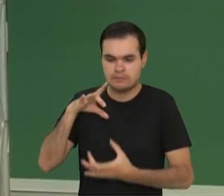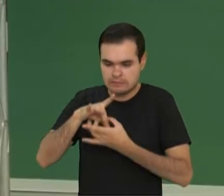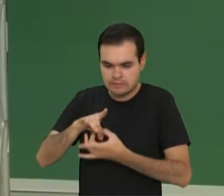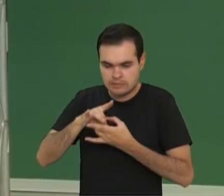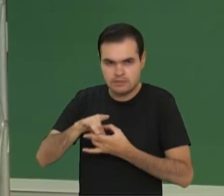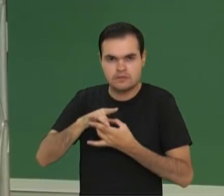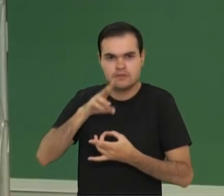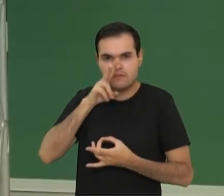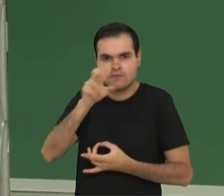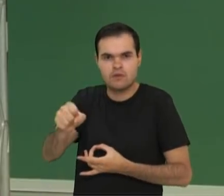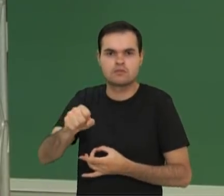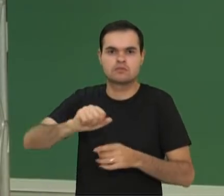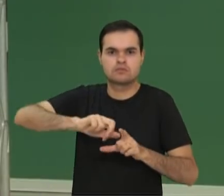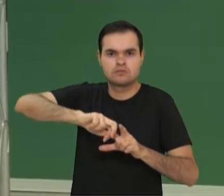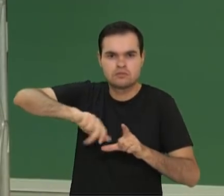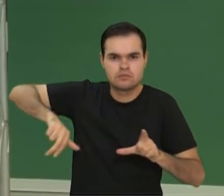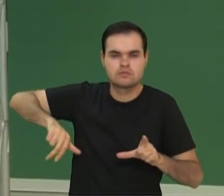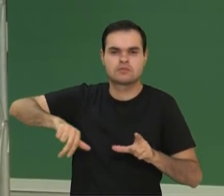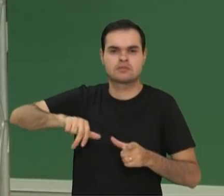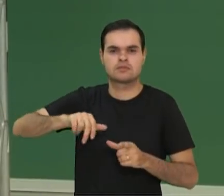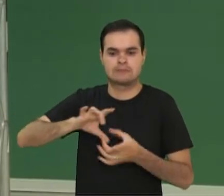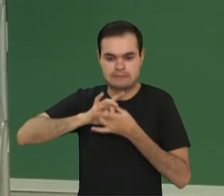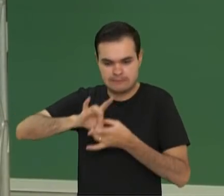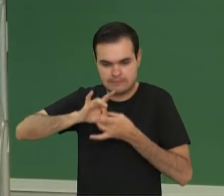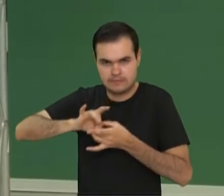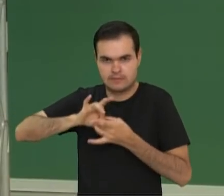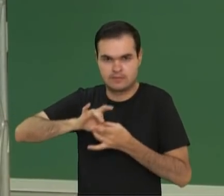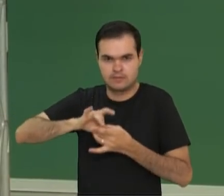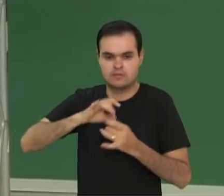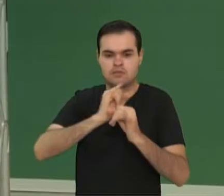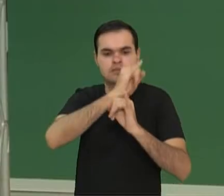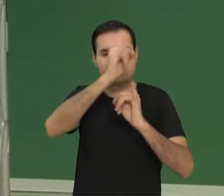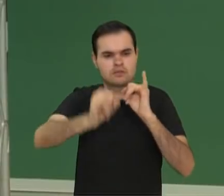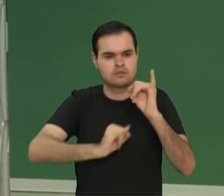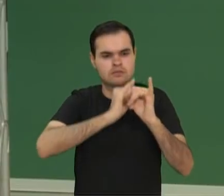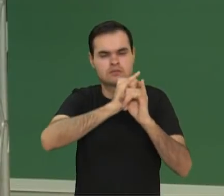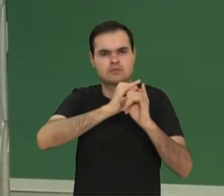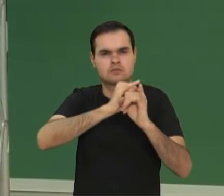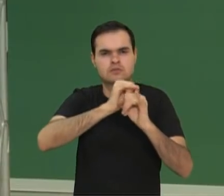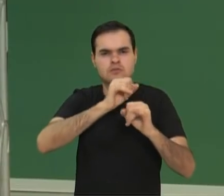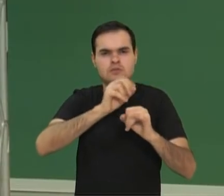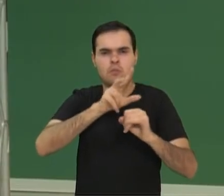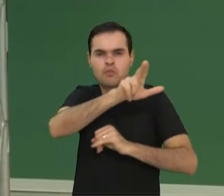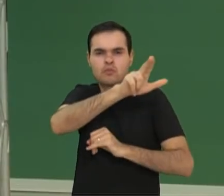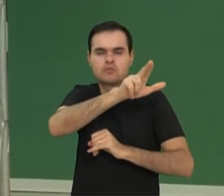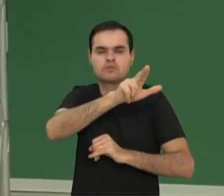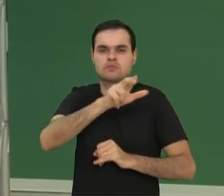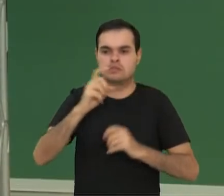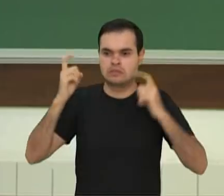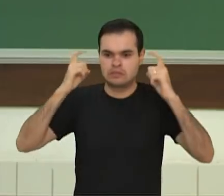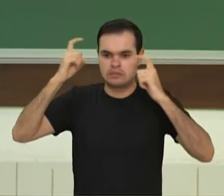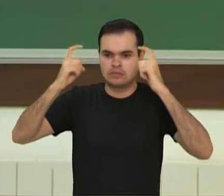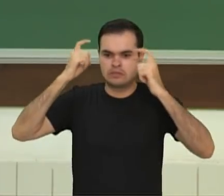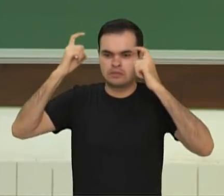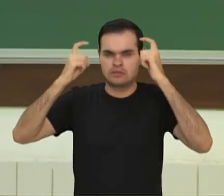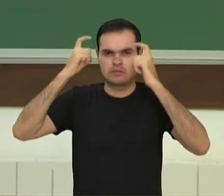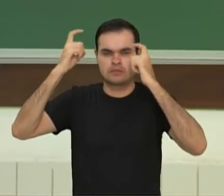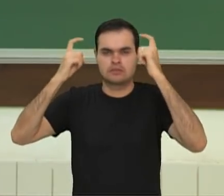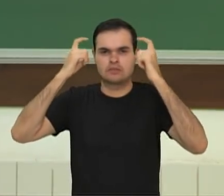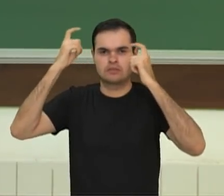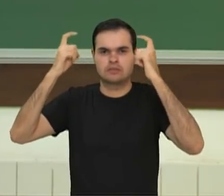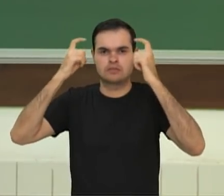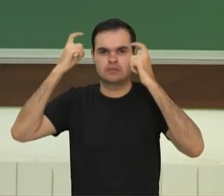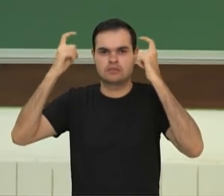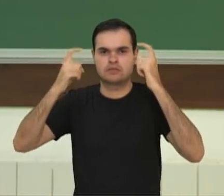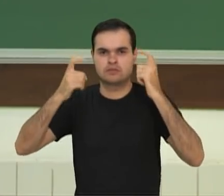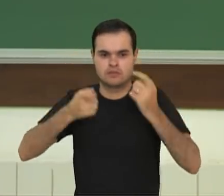das mídias, das redes sociais, que quando o sinal da internet fica fraco, as pessoas já ficam preocupadas. Já se a